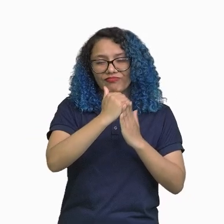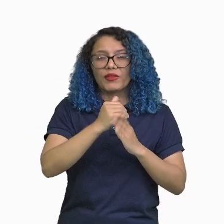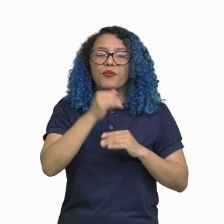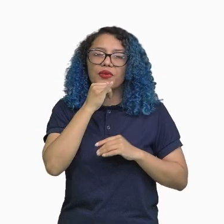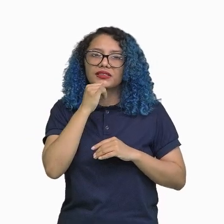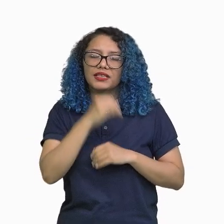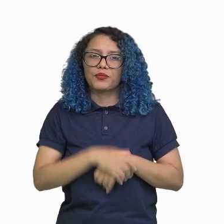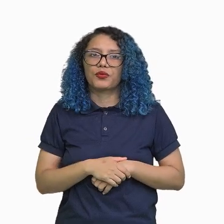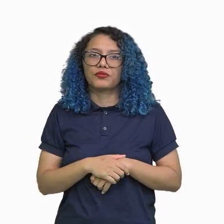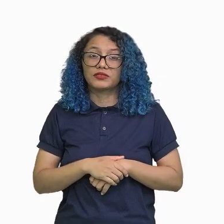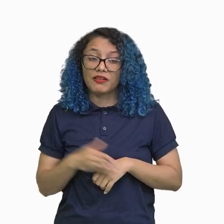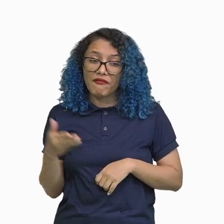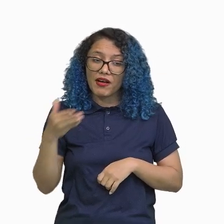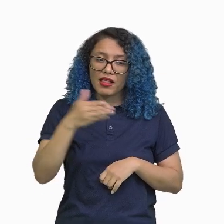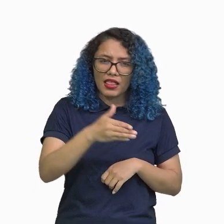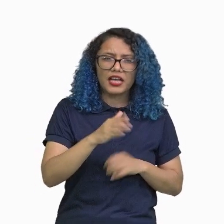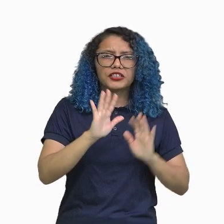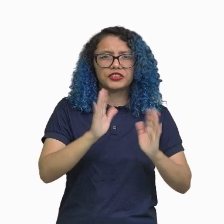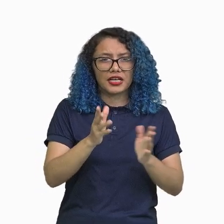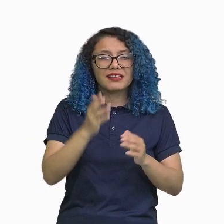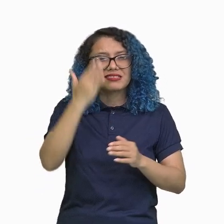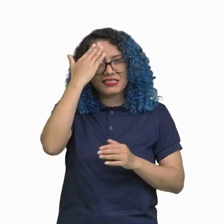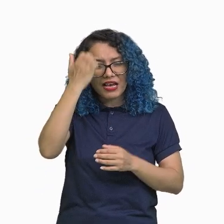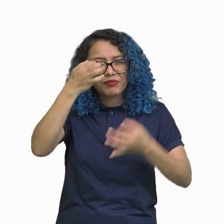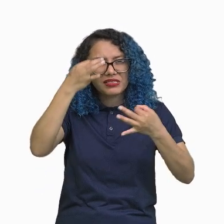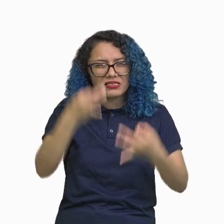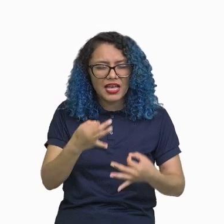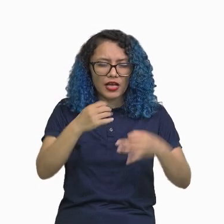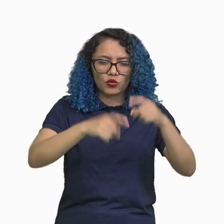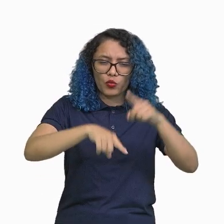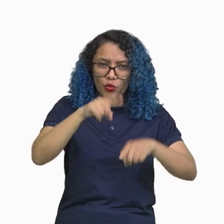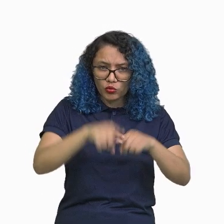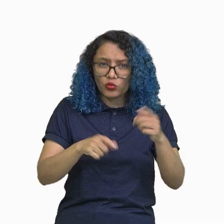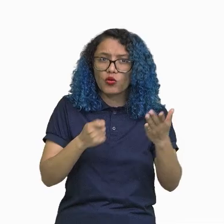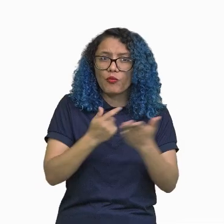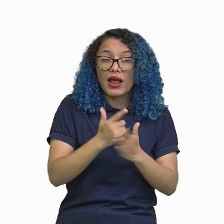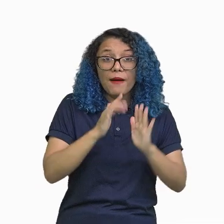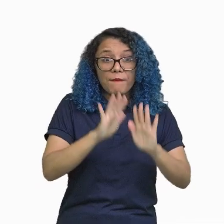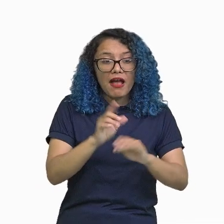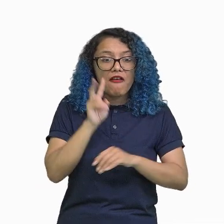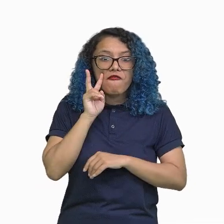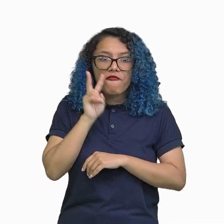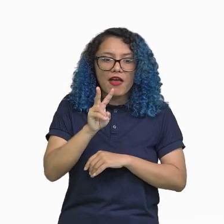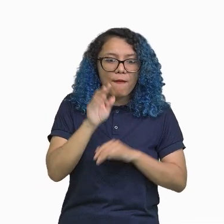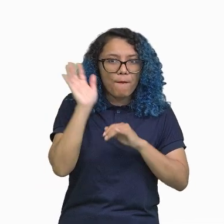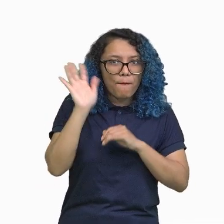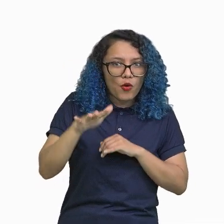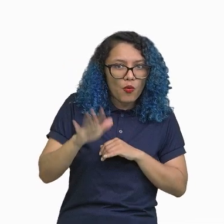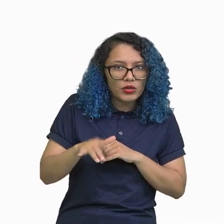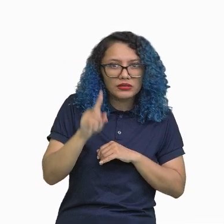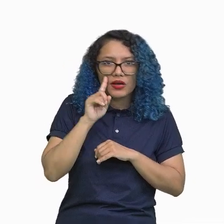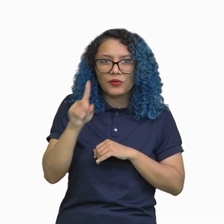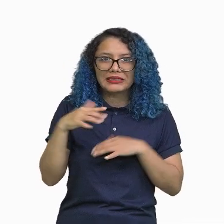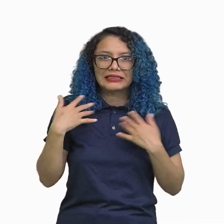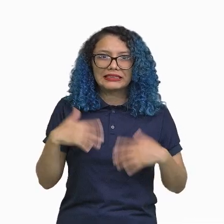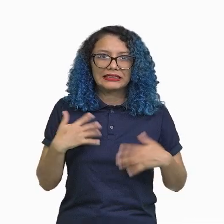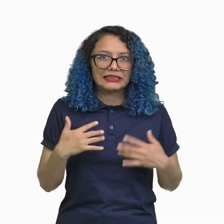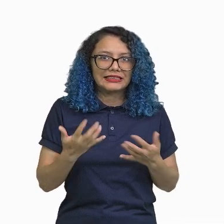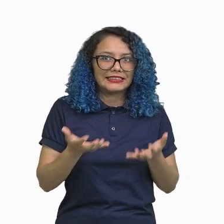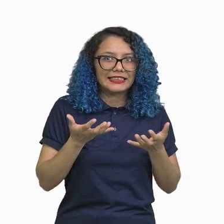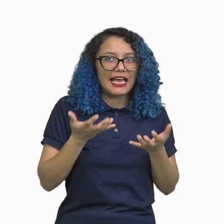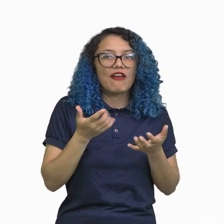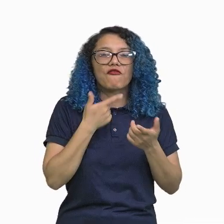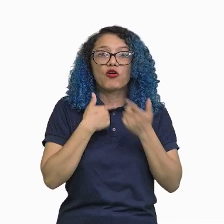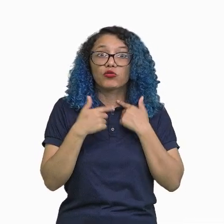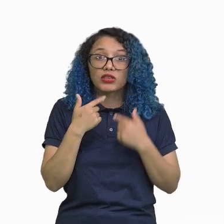casa todo planejado para fazer a compra e dá de cara com isso daí. E o que acontece? Você acaba